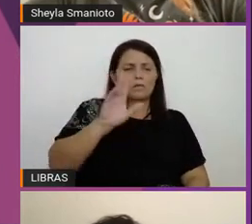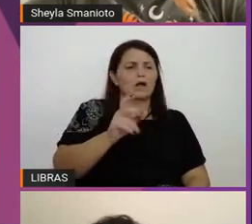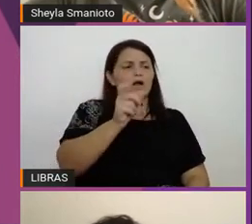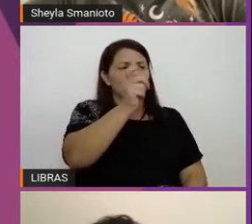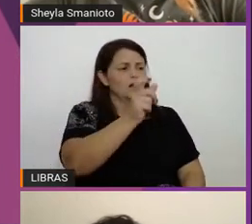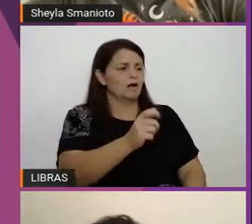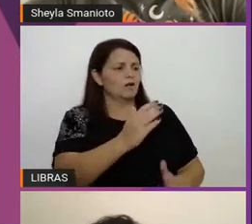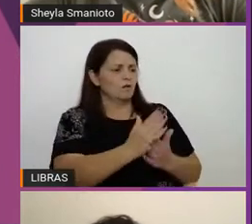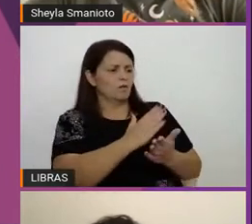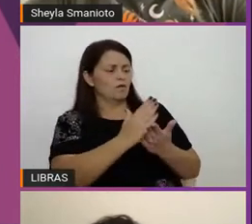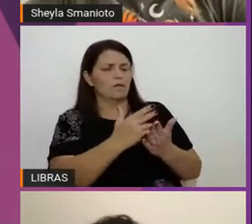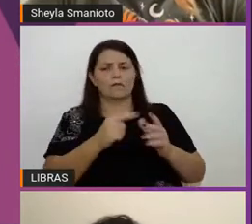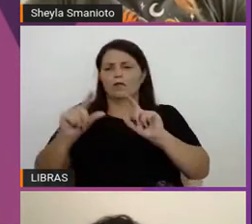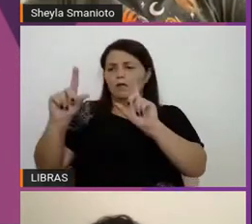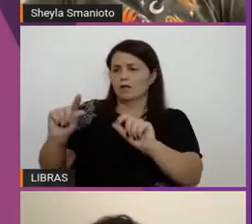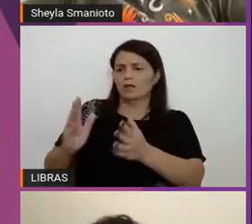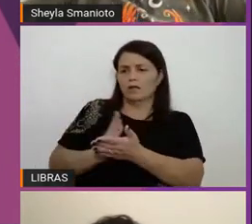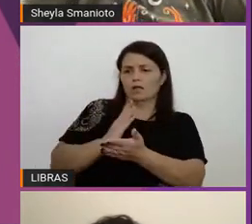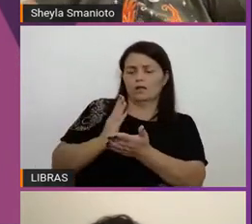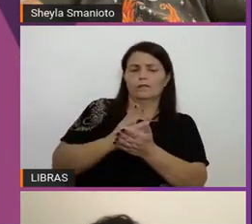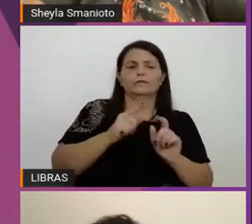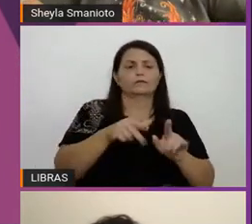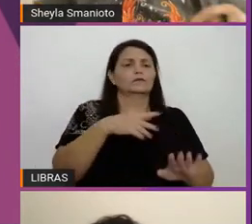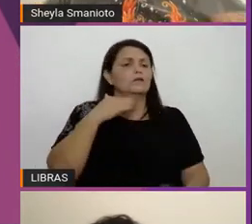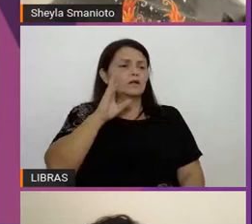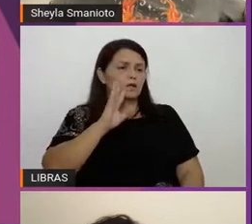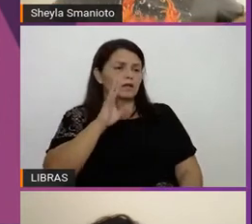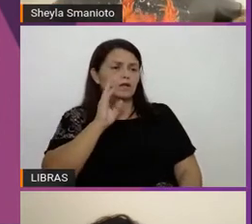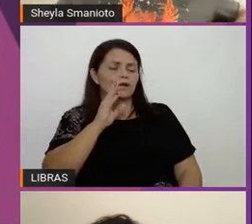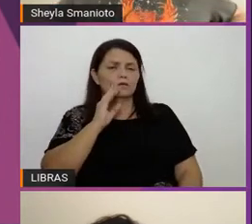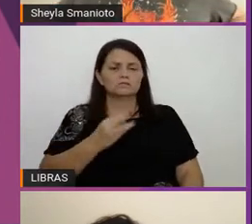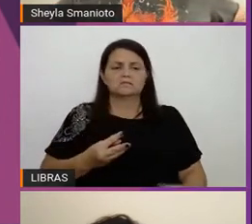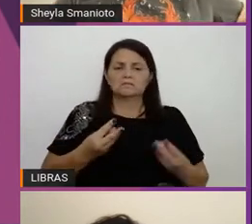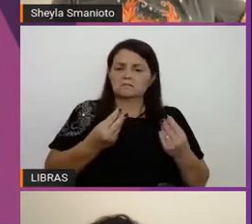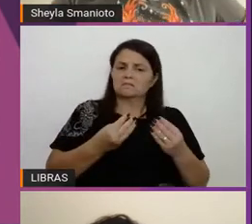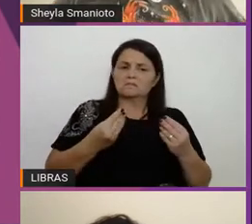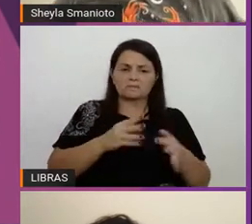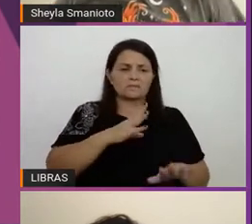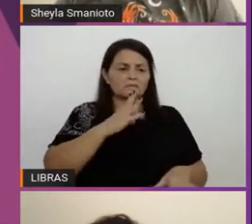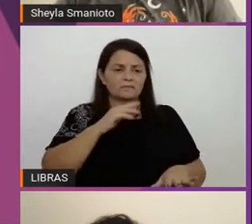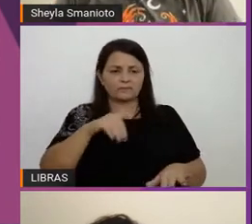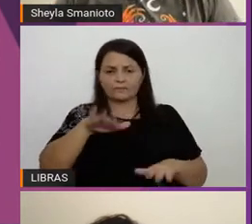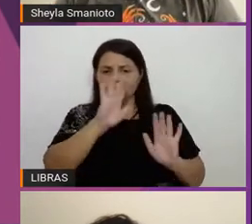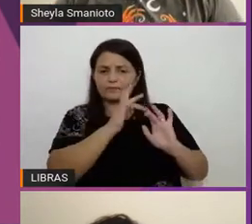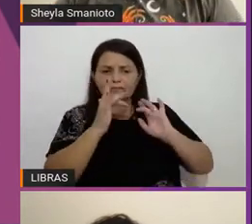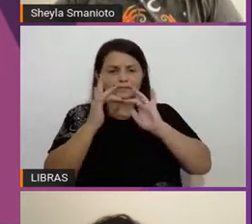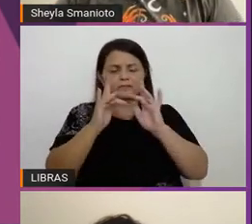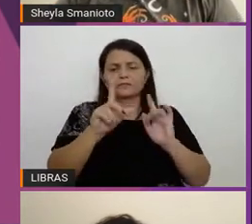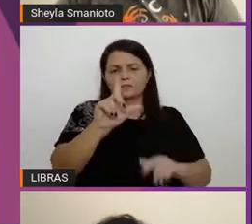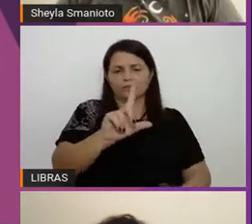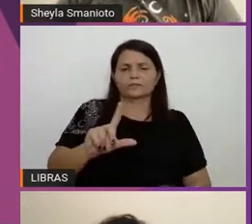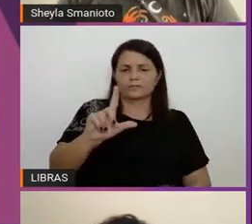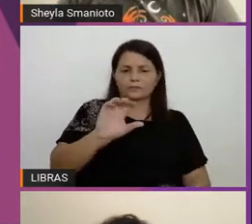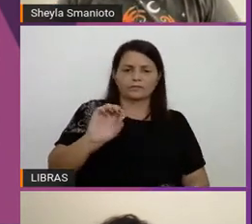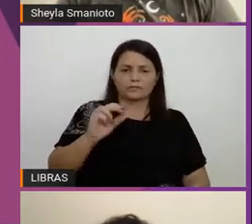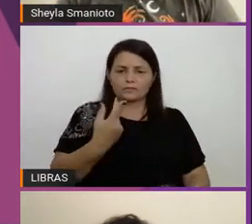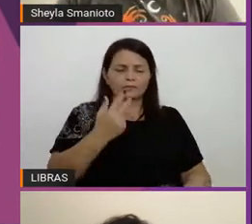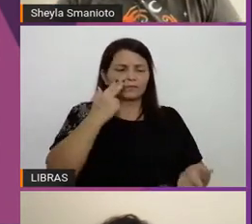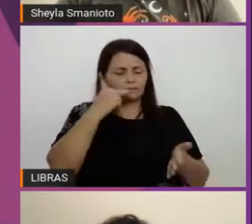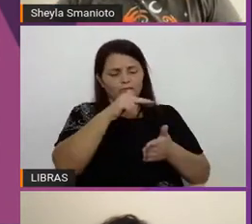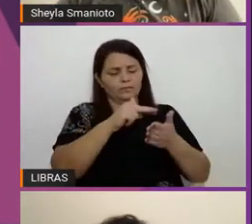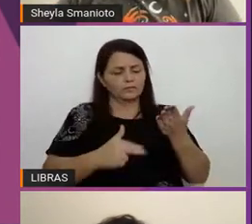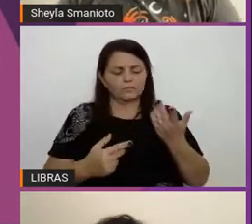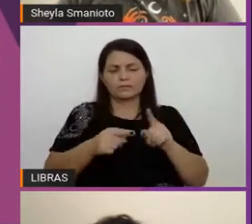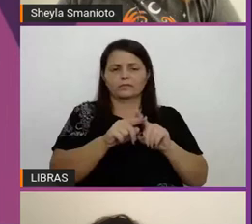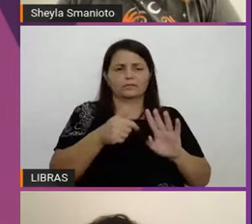uma emenda de outra Talvez seja legal até o postinho da obra né literária ouvir essa leitura